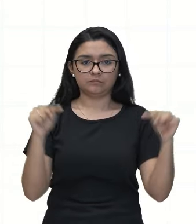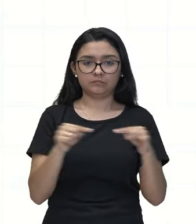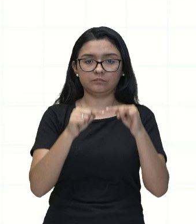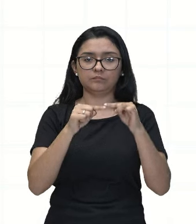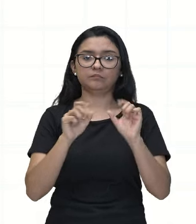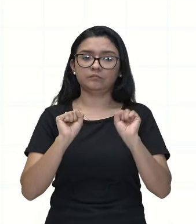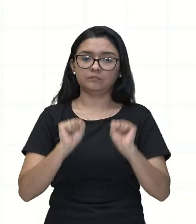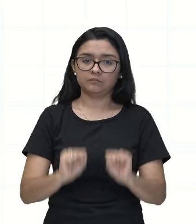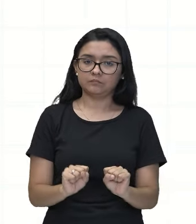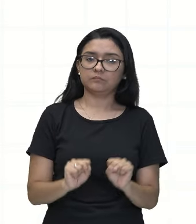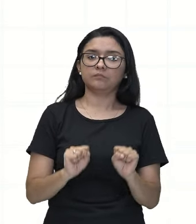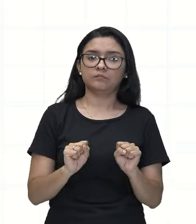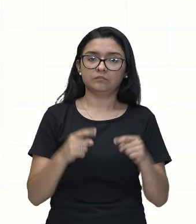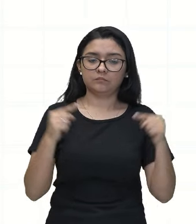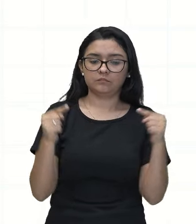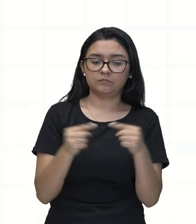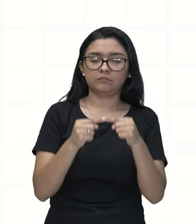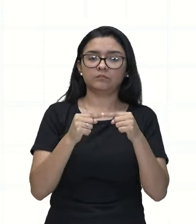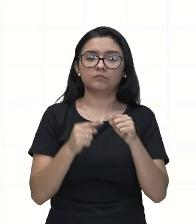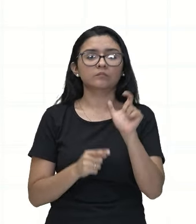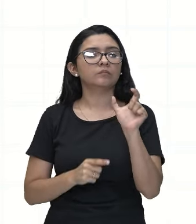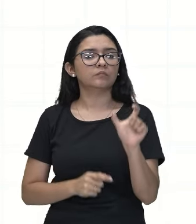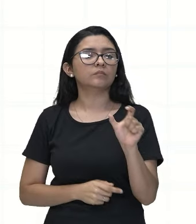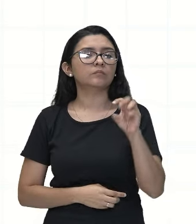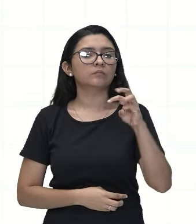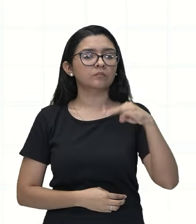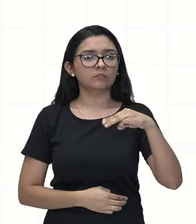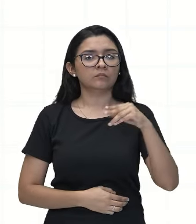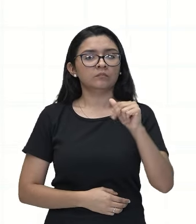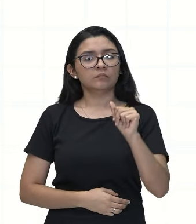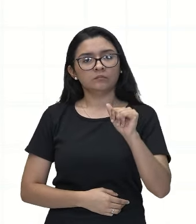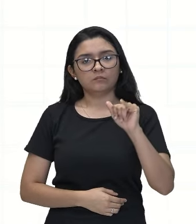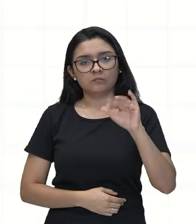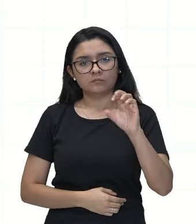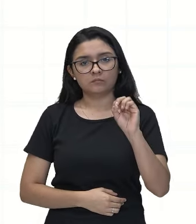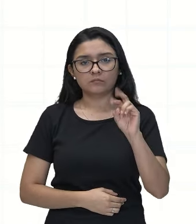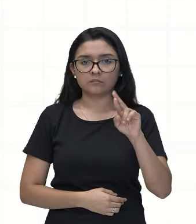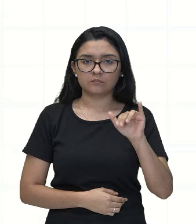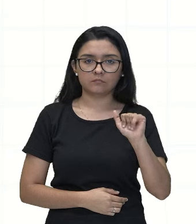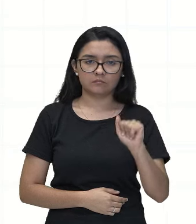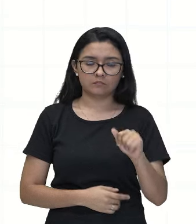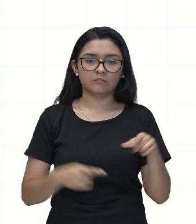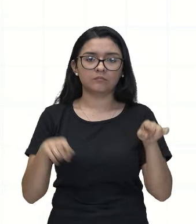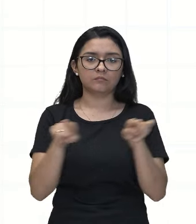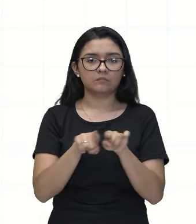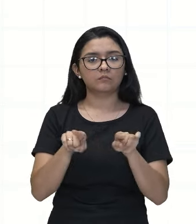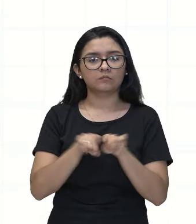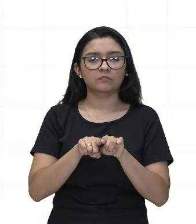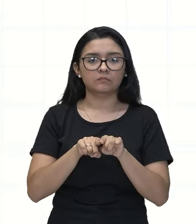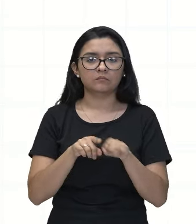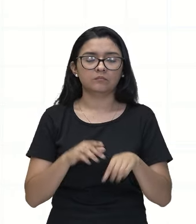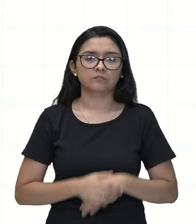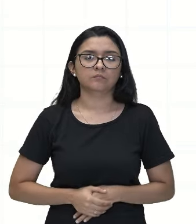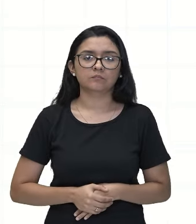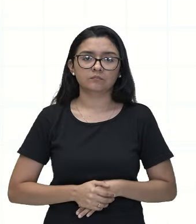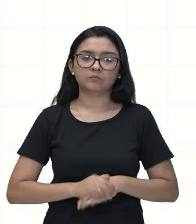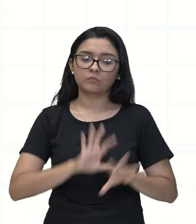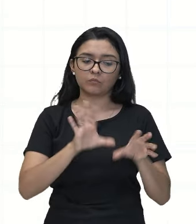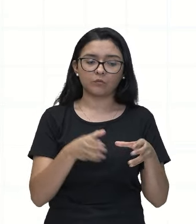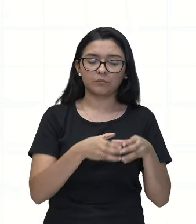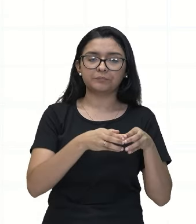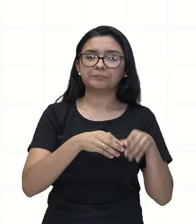palavra maioria né que é um partitivo que indica uma parte né uma parte